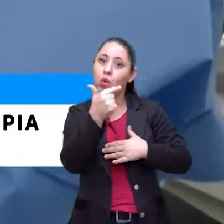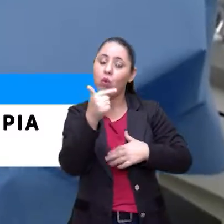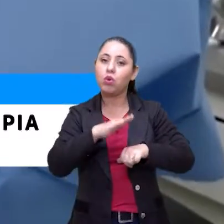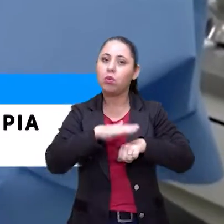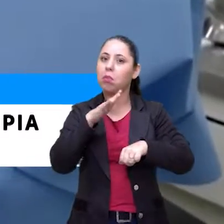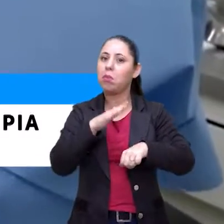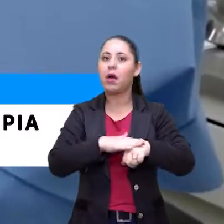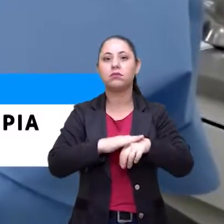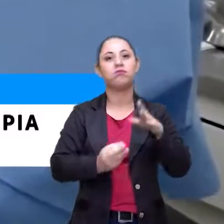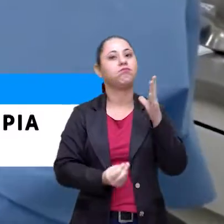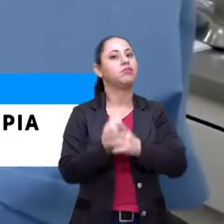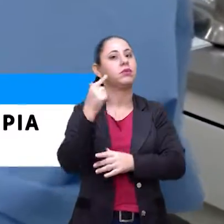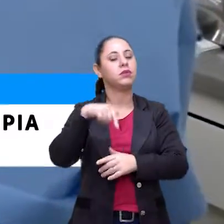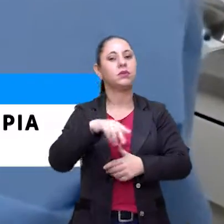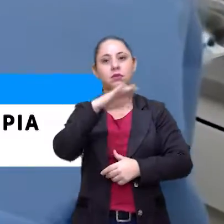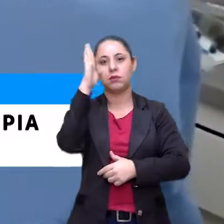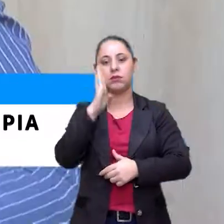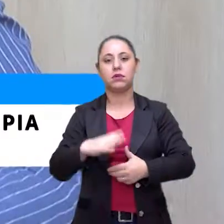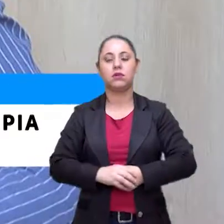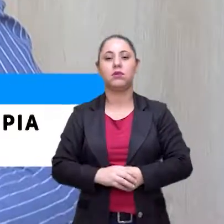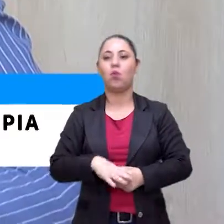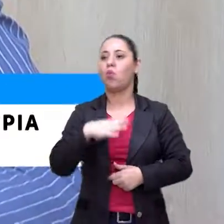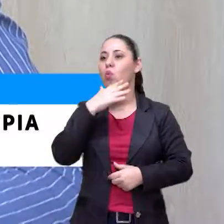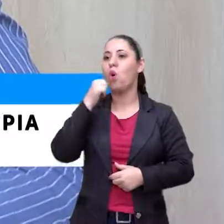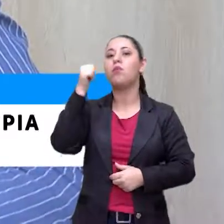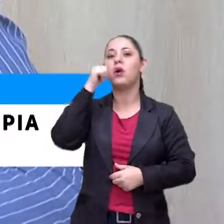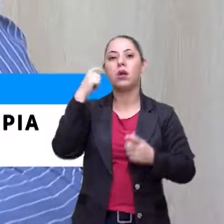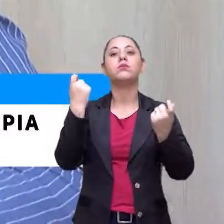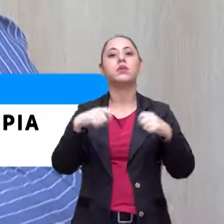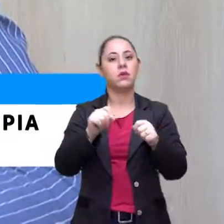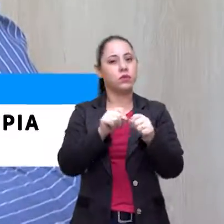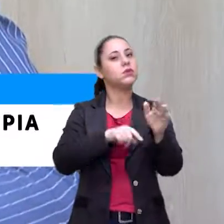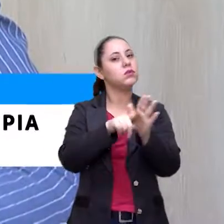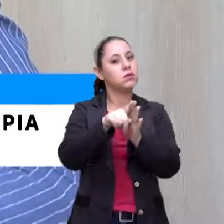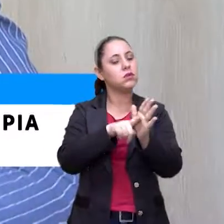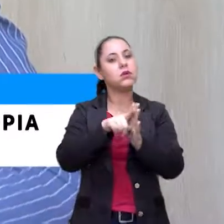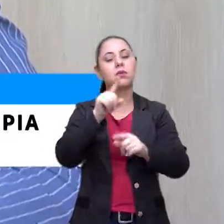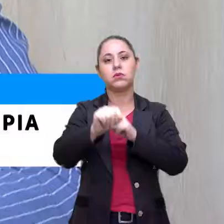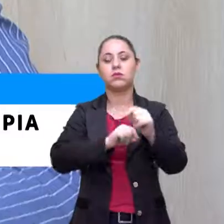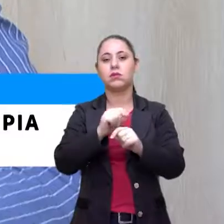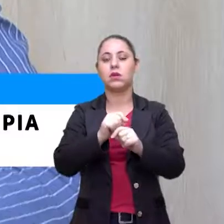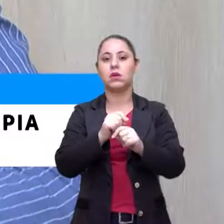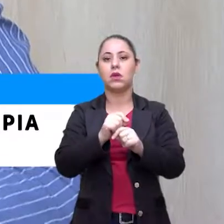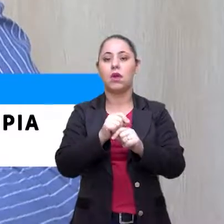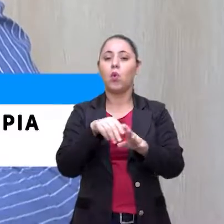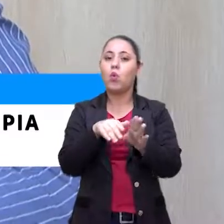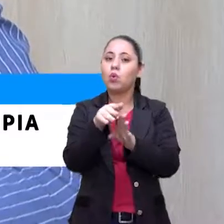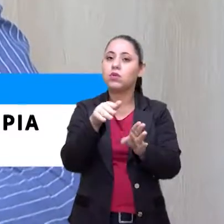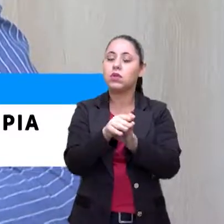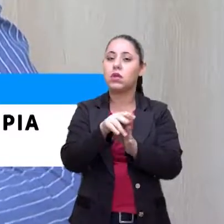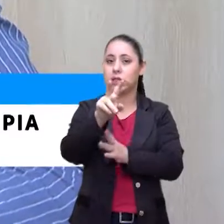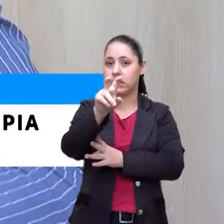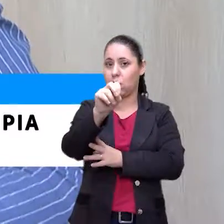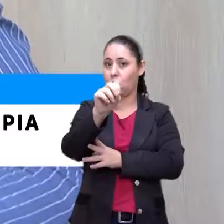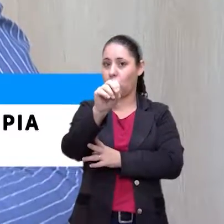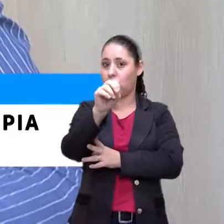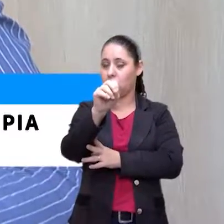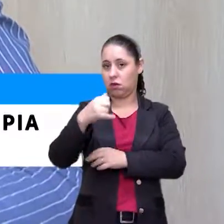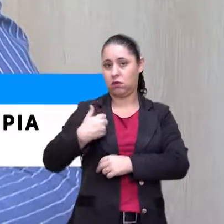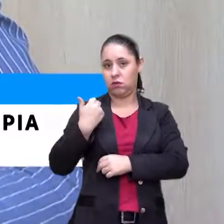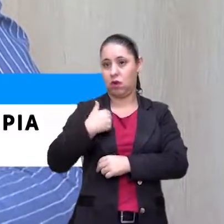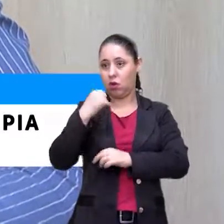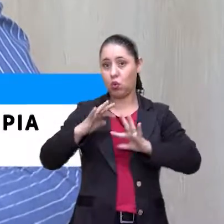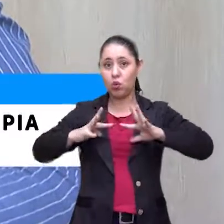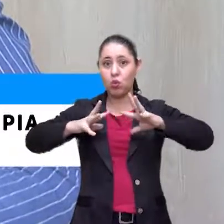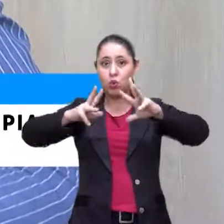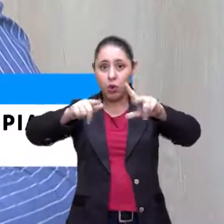o segundo mais frequente do Brasil. Tanto mulher e homem, sim, precisam fazer esse exame. E é uma recomendação que, a partir dos